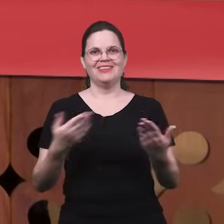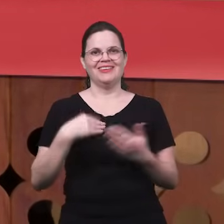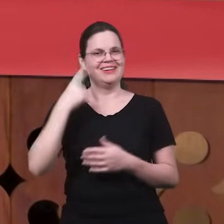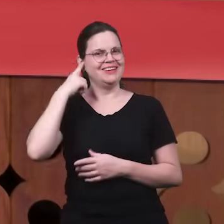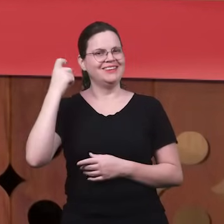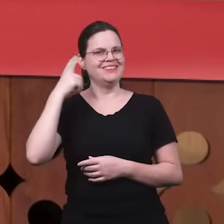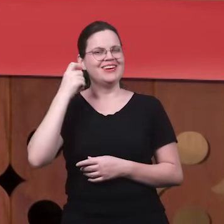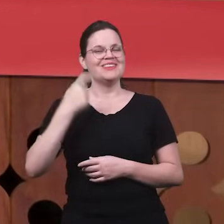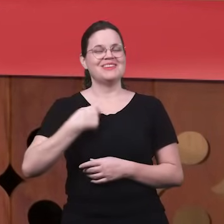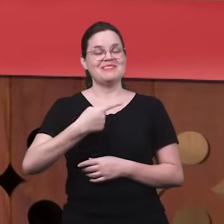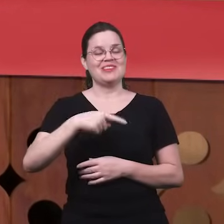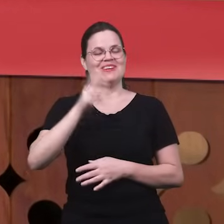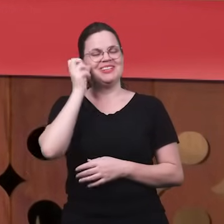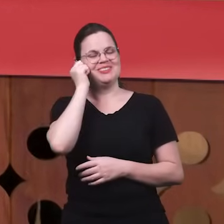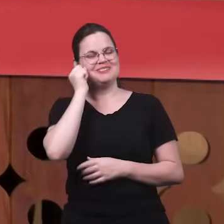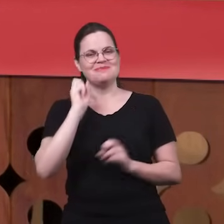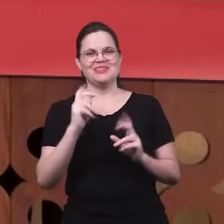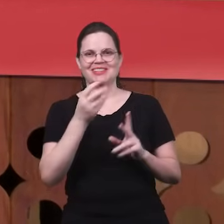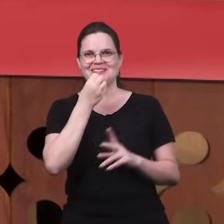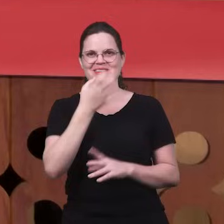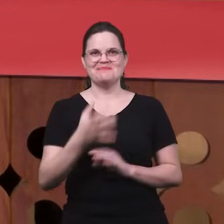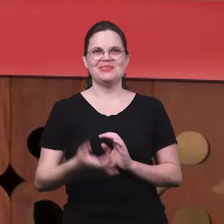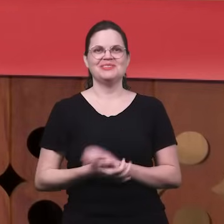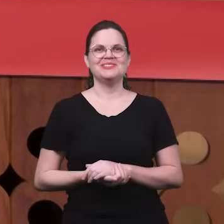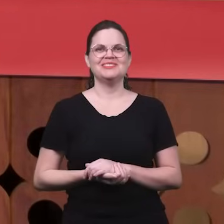recolher. Mas isso é bom.